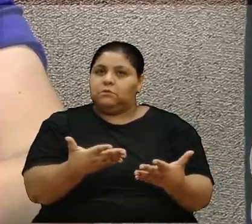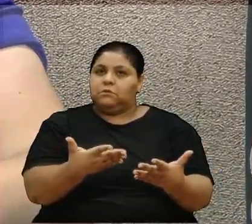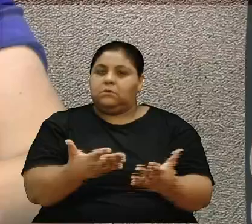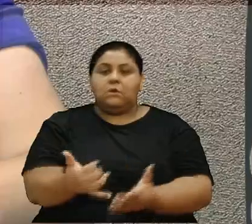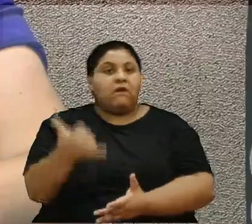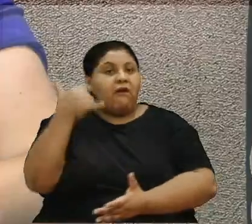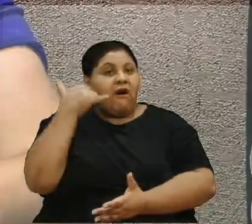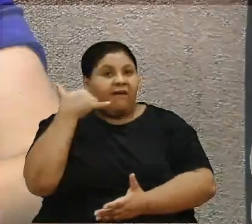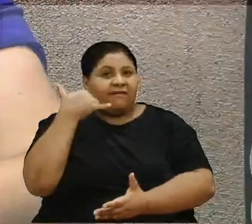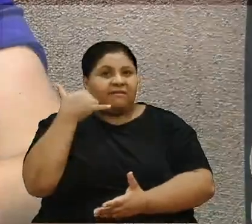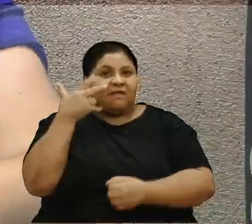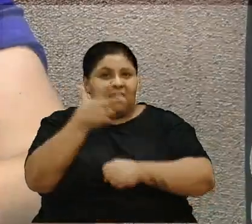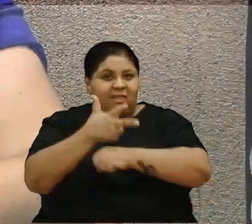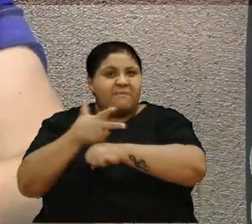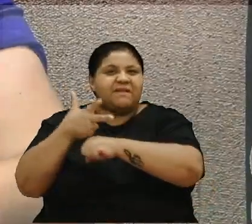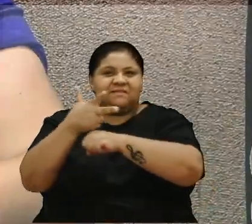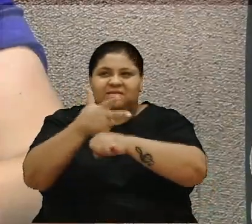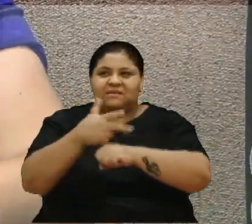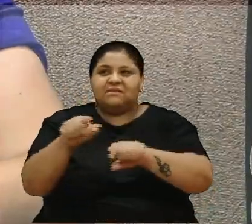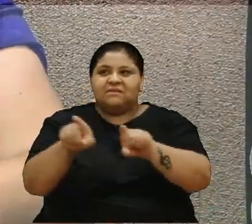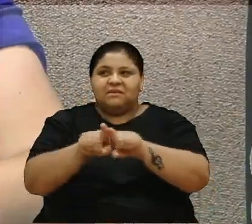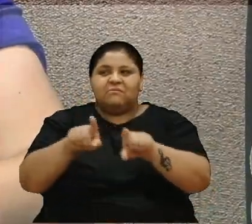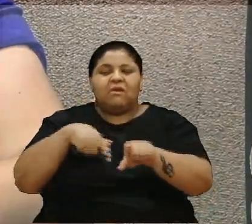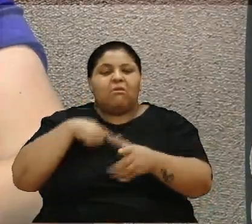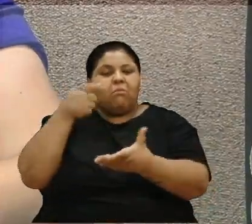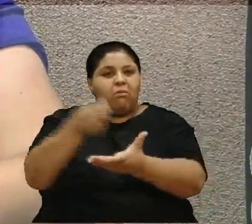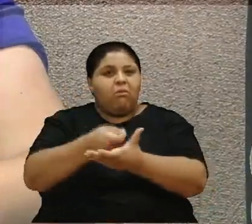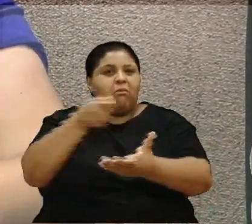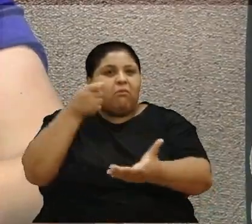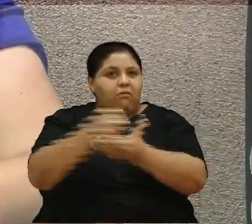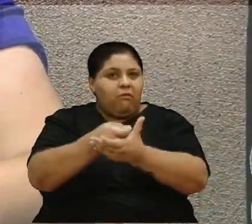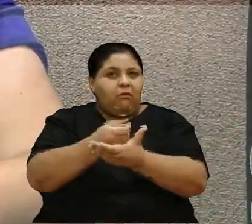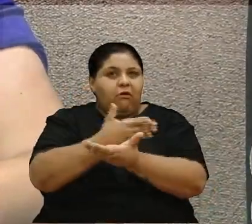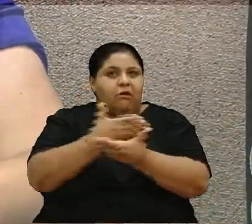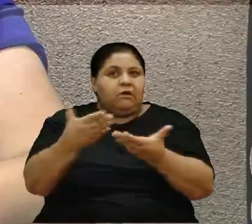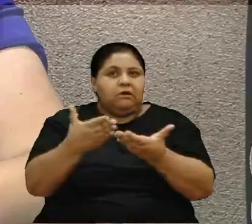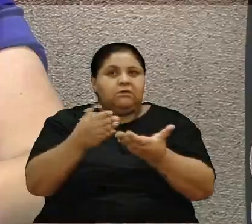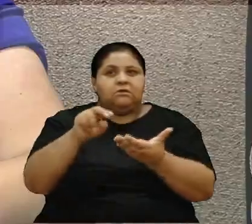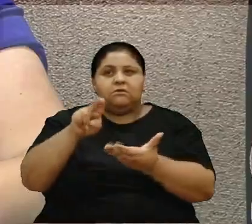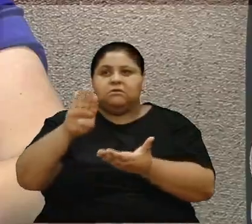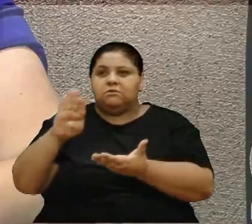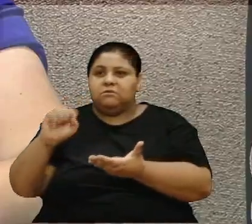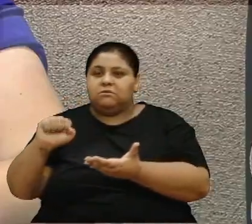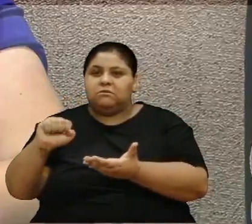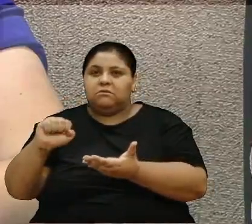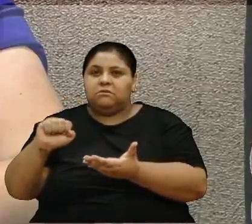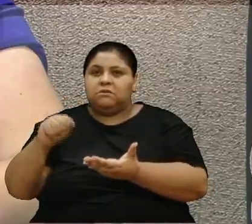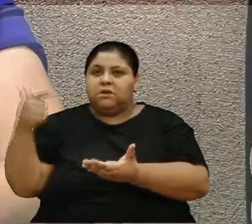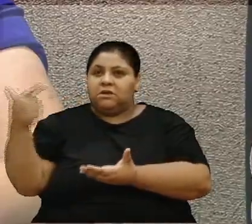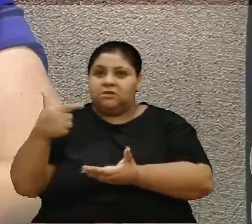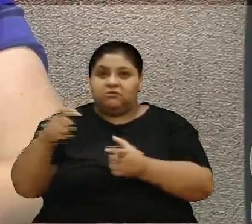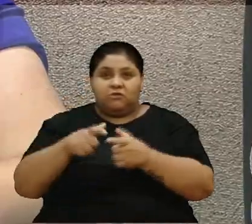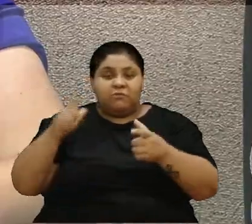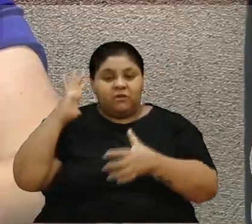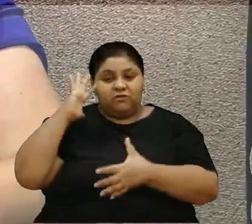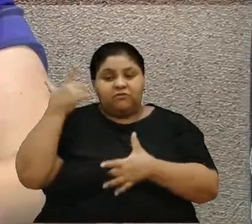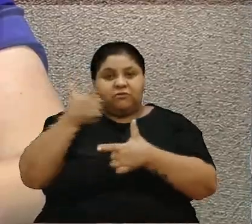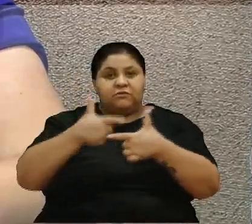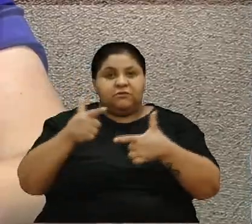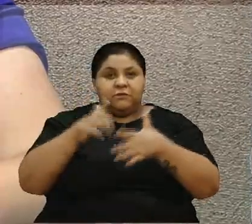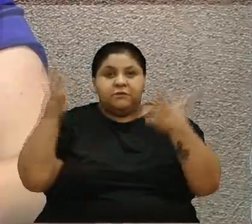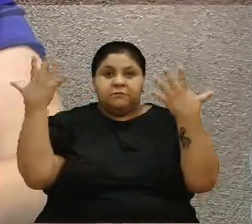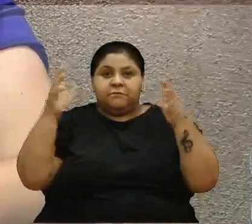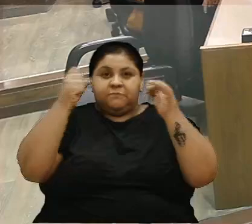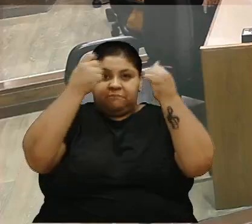é aquela que eu também estou batalhando muito para que seja instalado nos postos de saúde, também é a segunda maior solução para a nossa questão. Parabéns aí pela